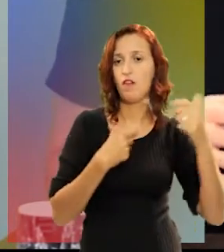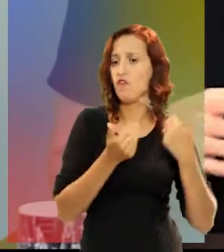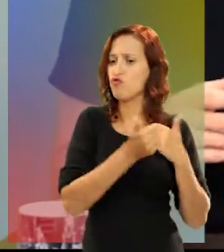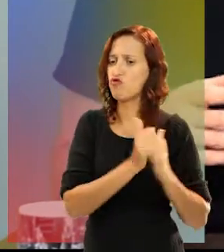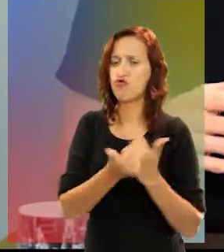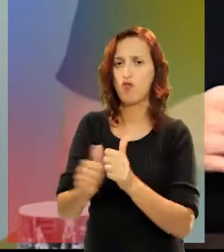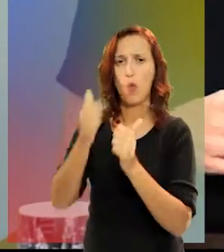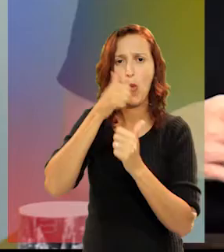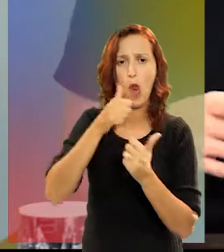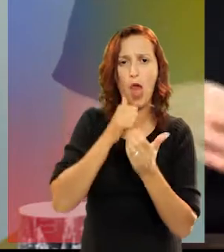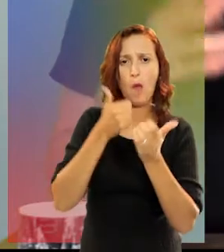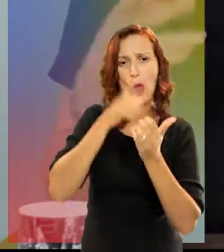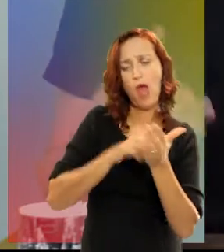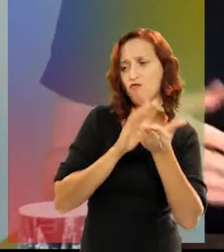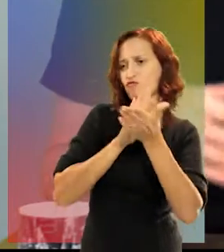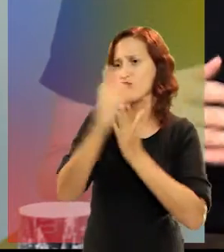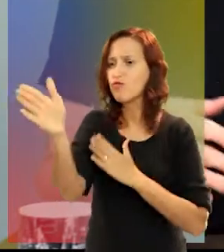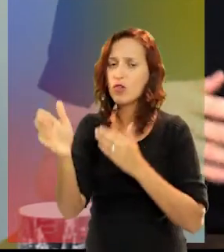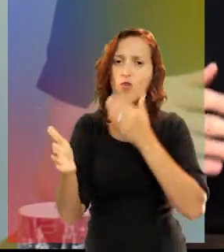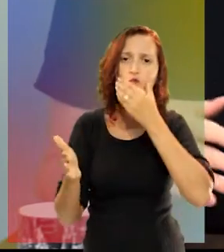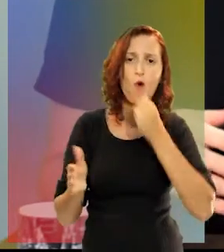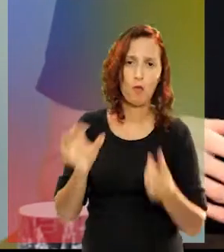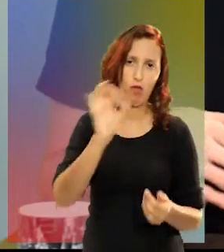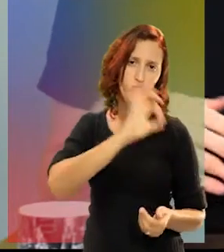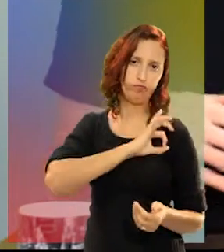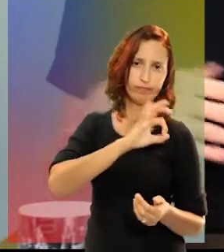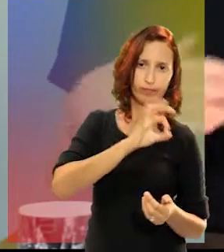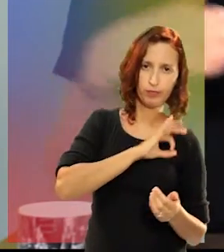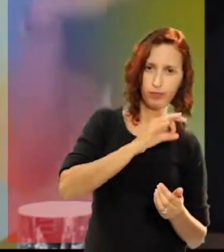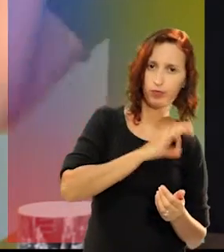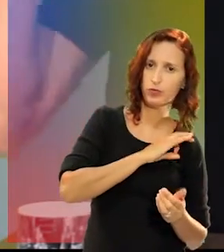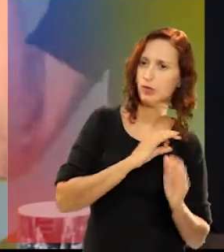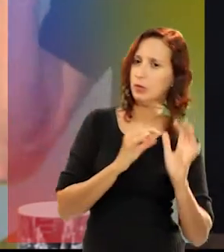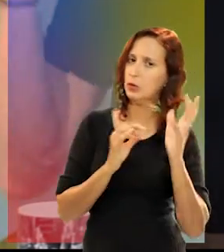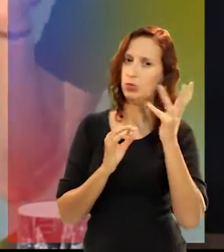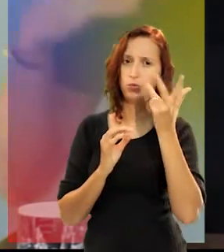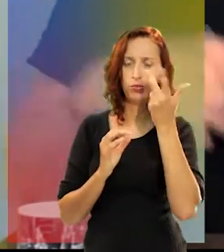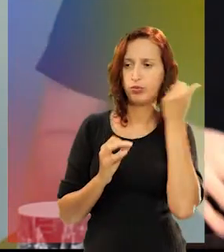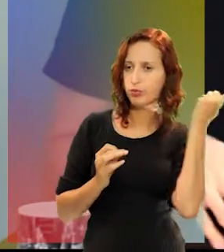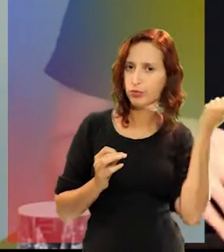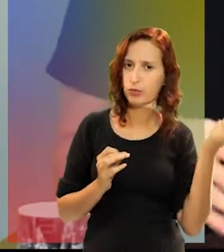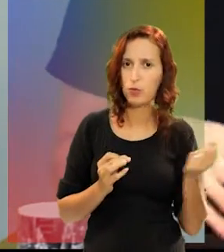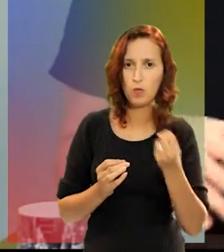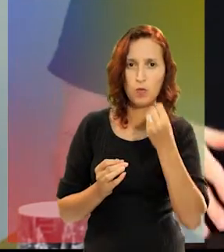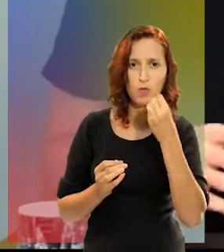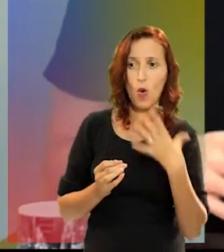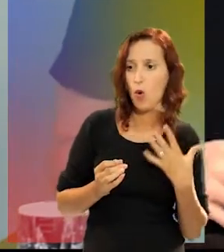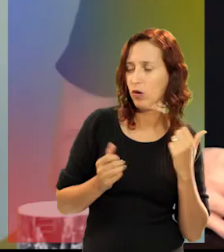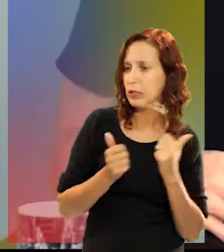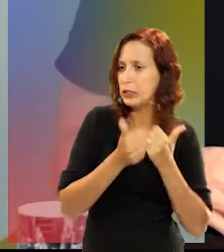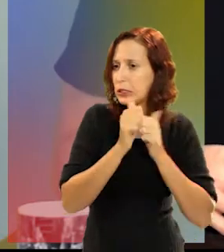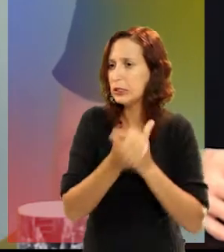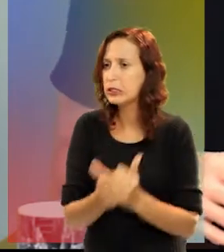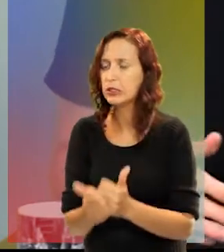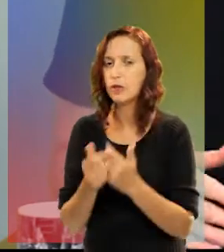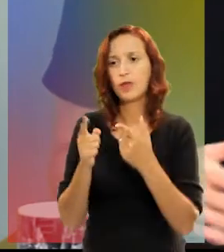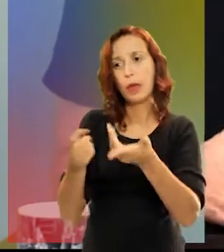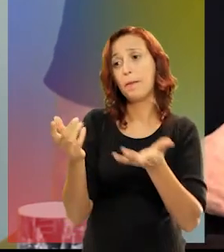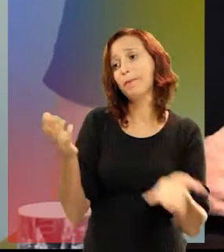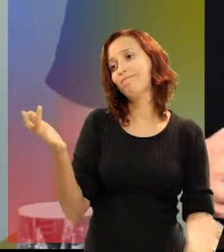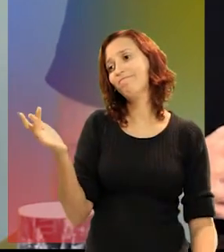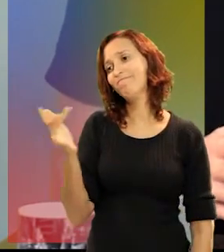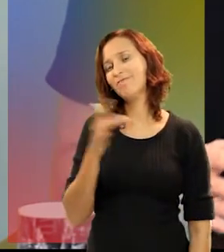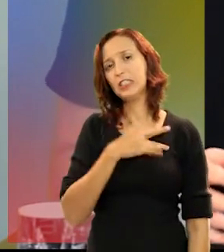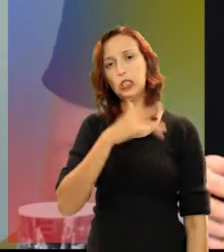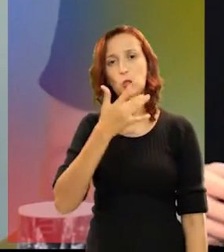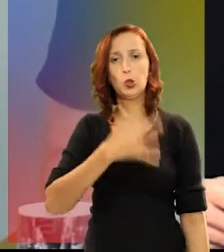da mulher, a mulher foge, ele corre atrás e o detetive, que é aquele figuraço, né, dos personagens do Chapolin, fala pra ele assim, né, é uma pena